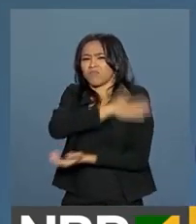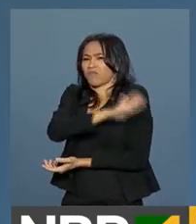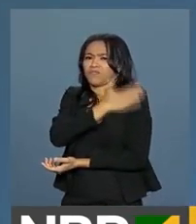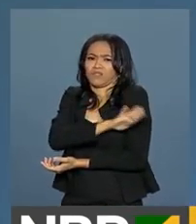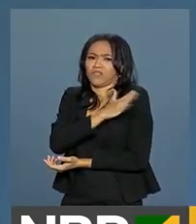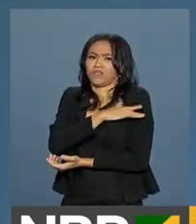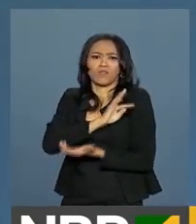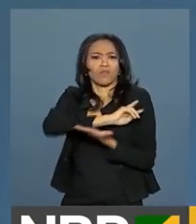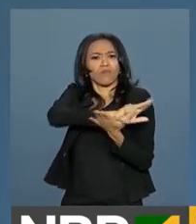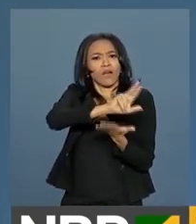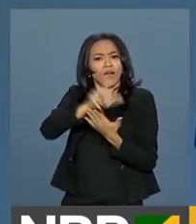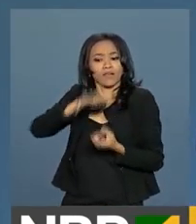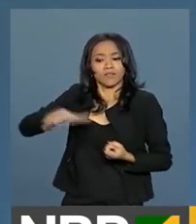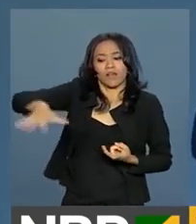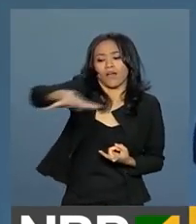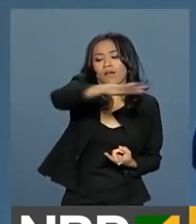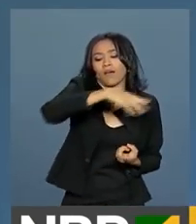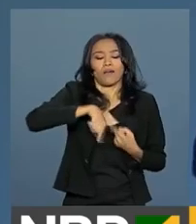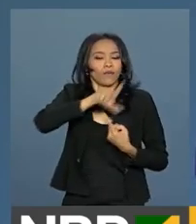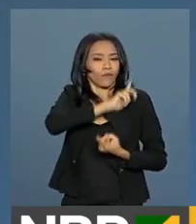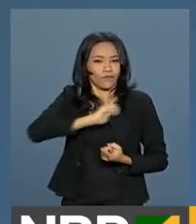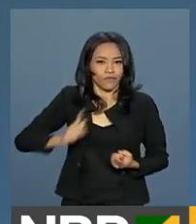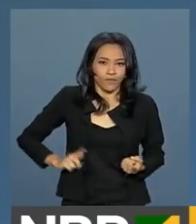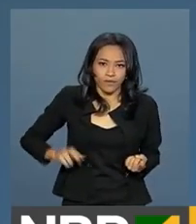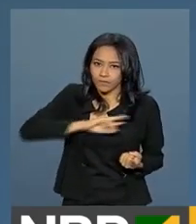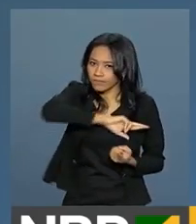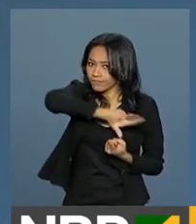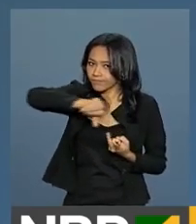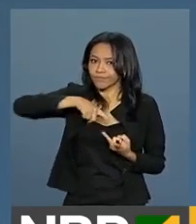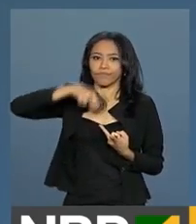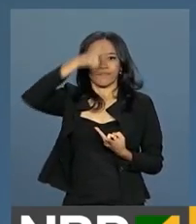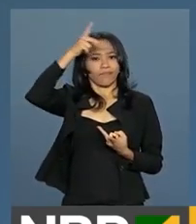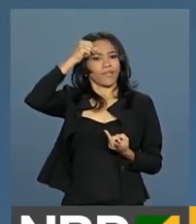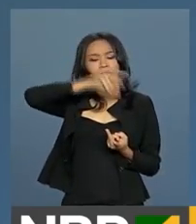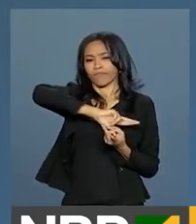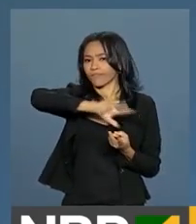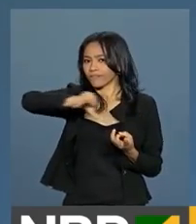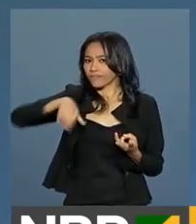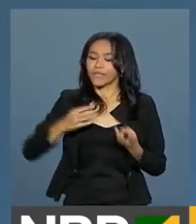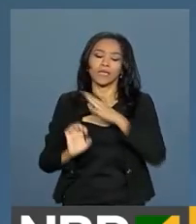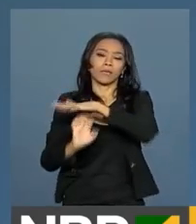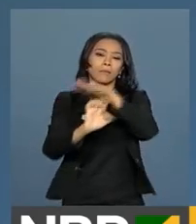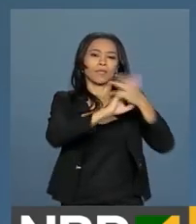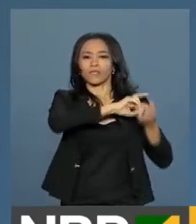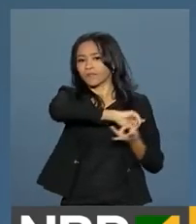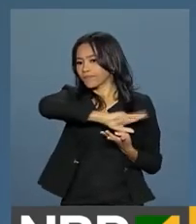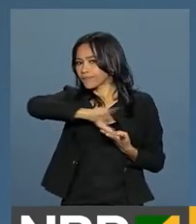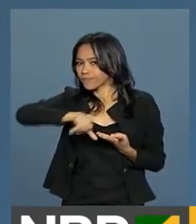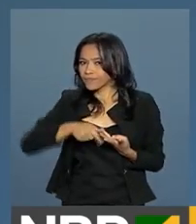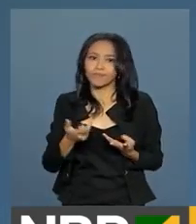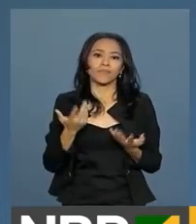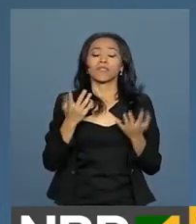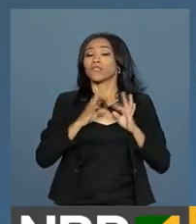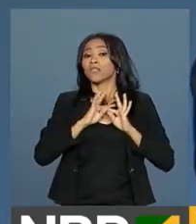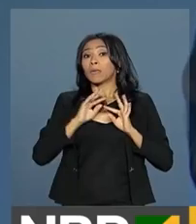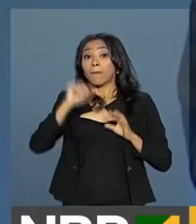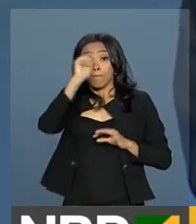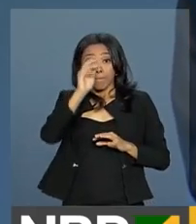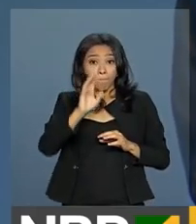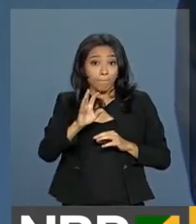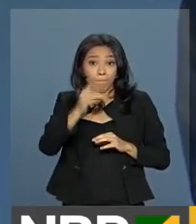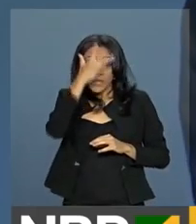sociedade governadores prefeitos sindicalistas empresários brasileiros de todos os lugares e